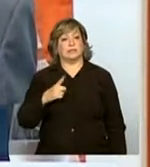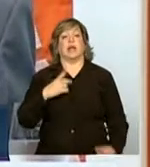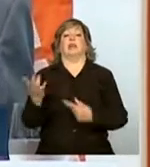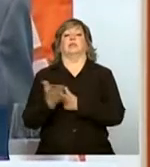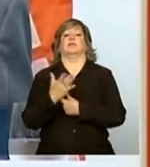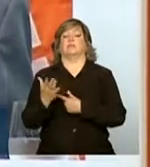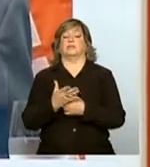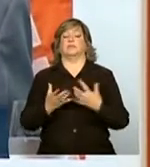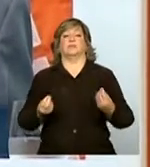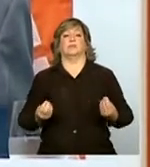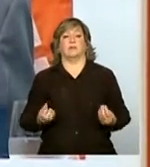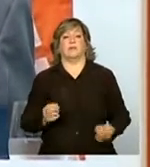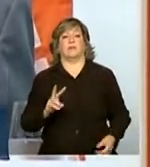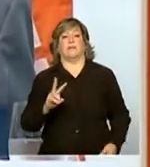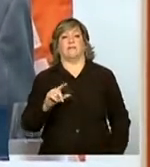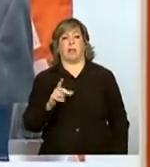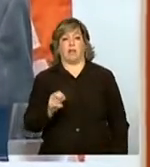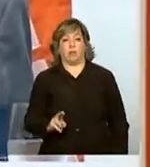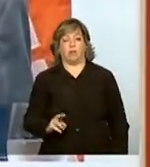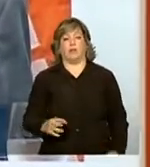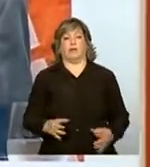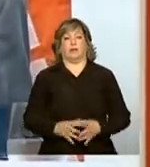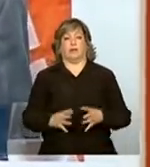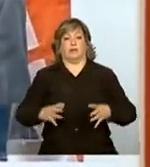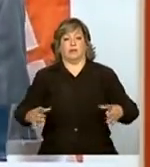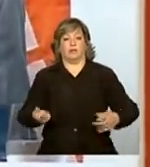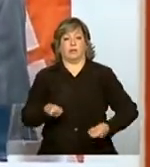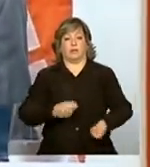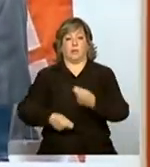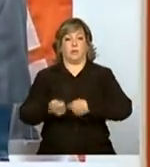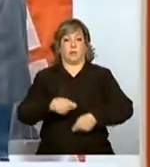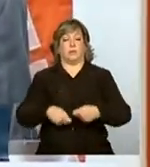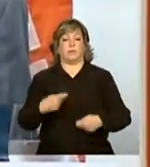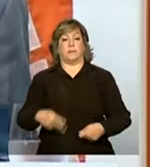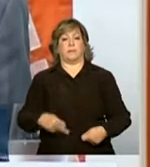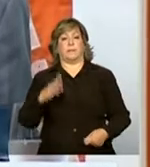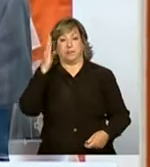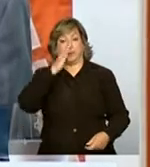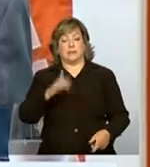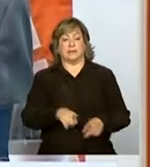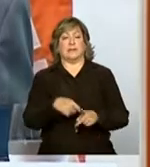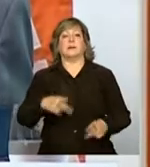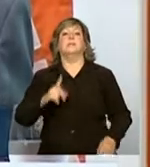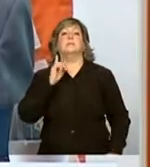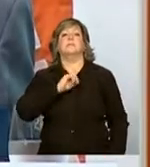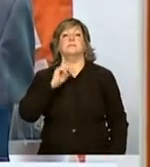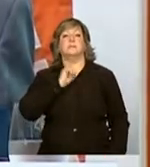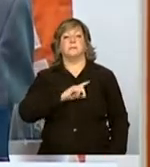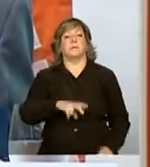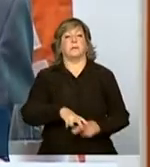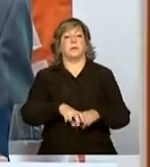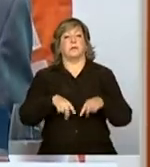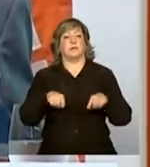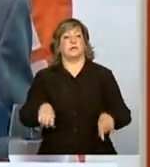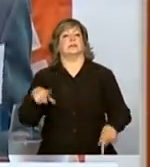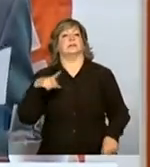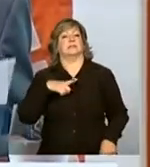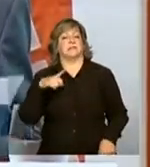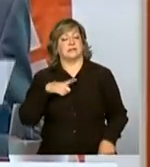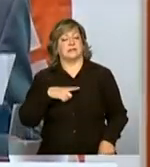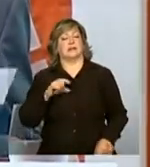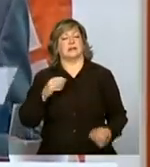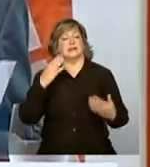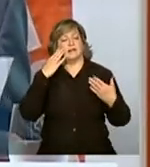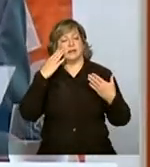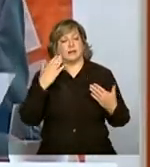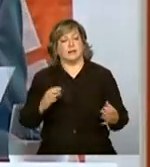de inestimável valor para o crescimento da economia brasileira e mineira, e por isso tem o reconhecimento e a